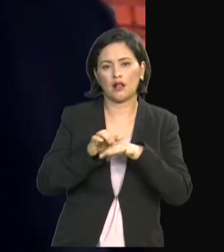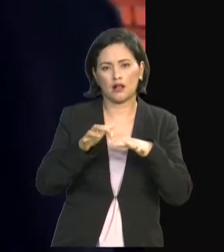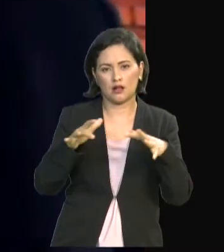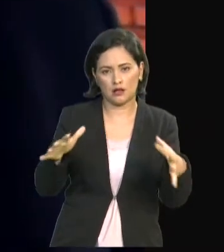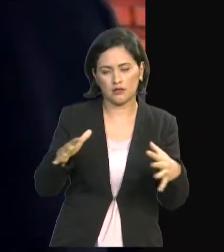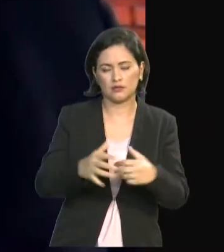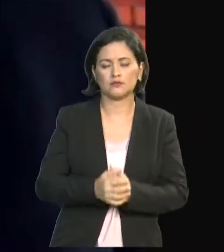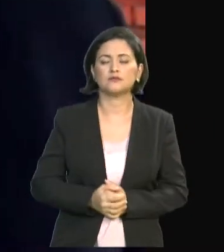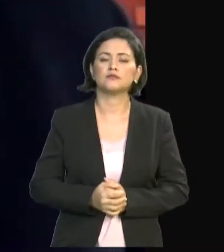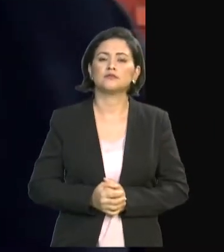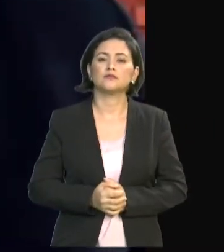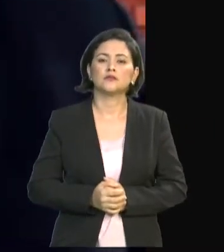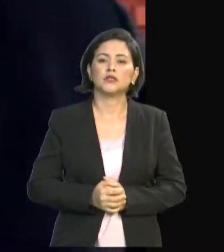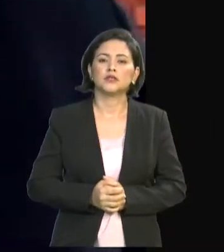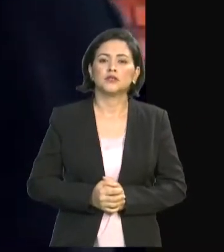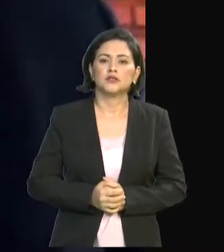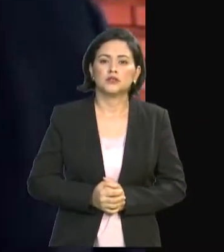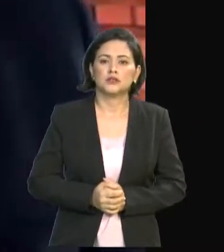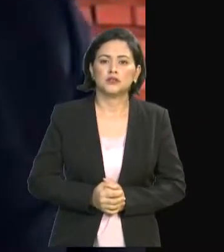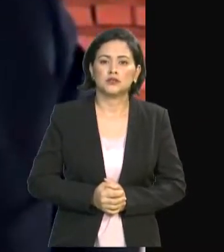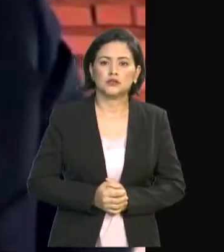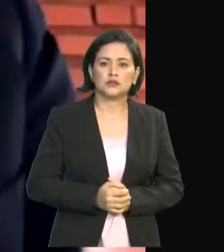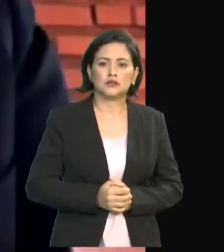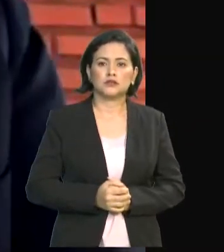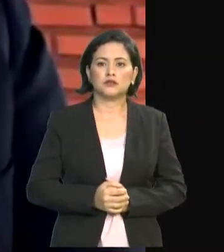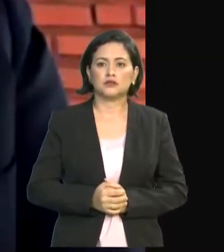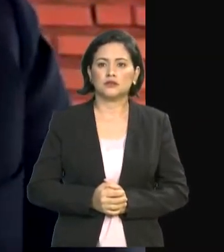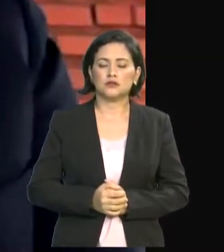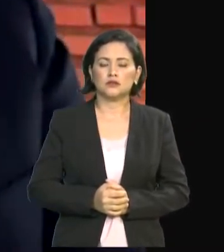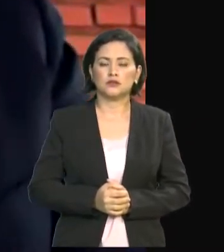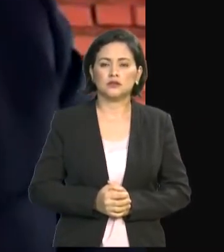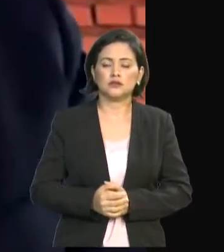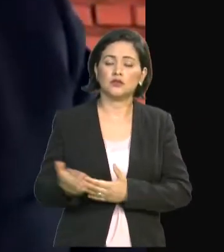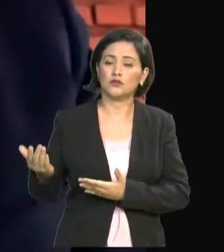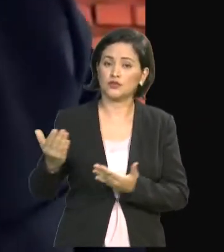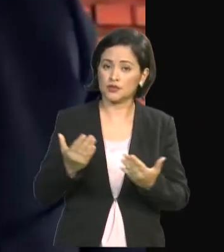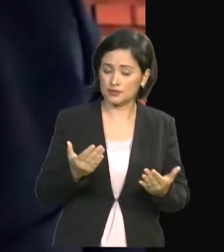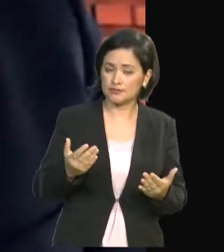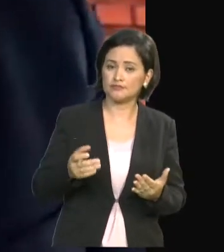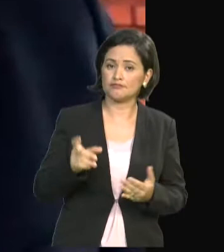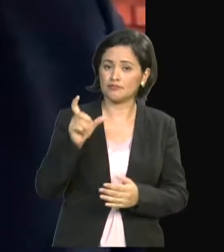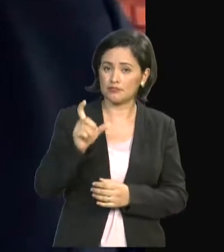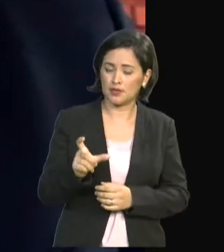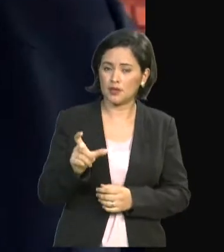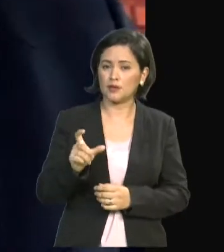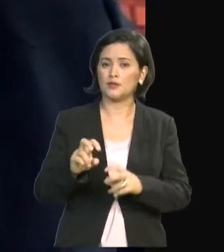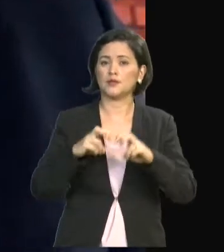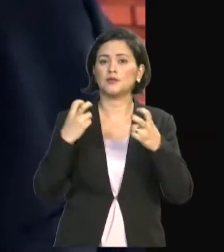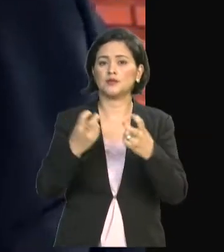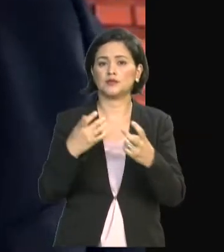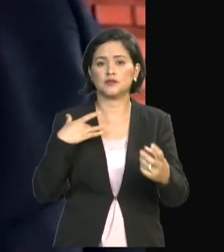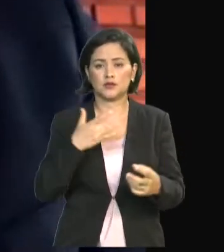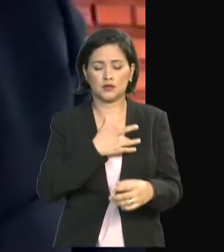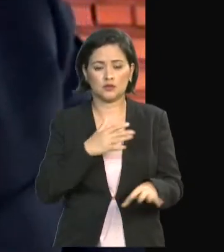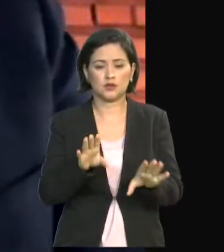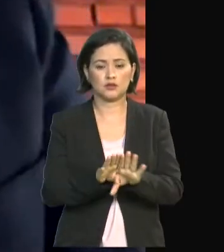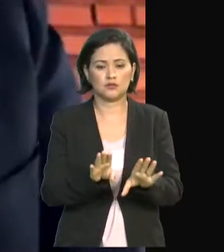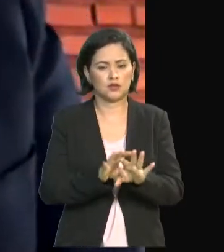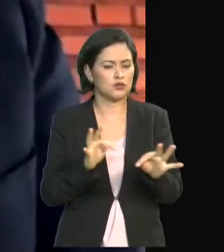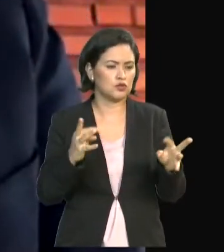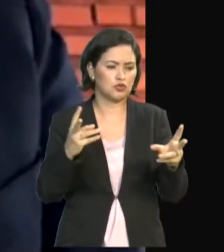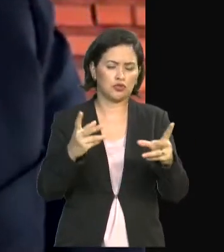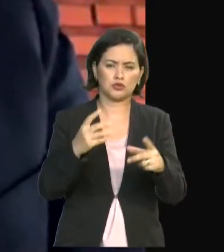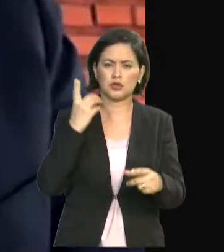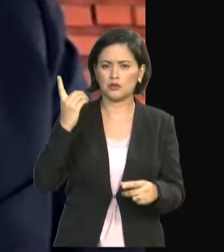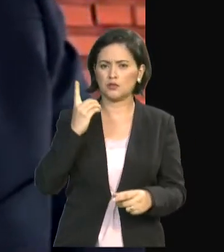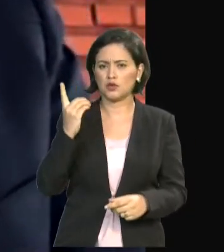atenção não só apenas dos membros da Comissão de Saúde, titulares e suplentes, mas também de todo aquele deputado ou